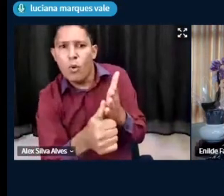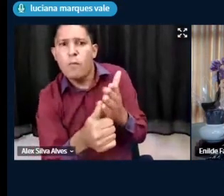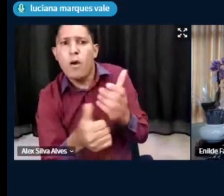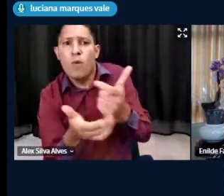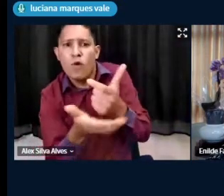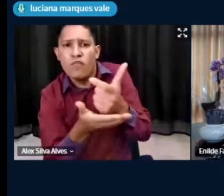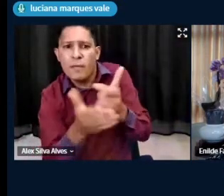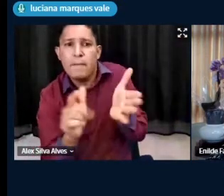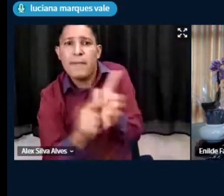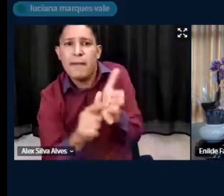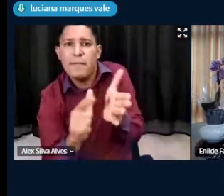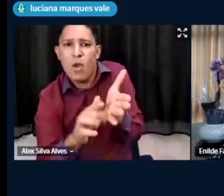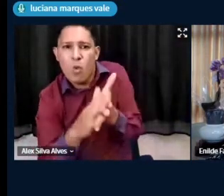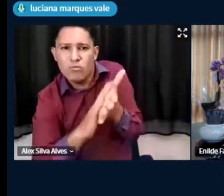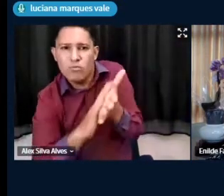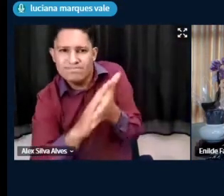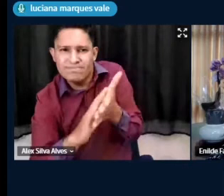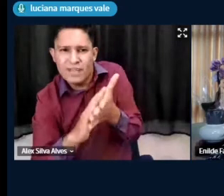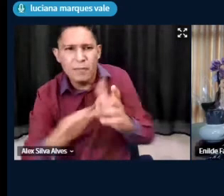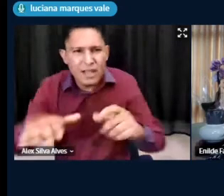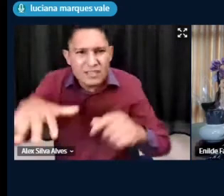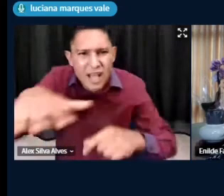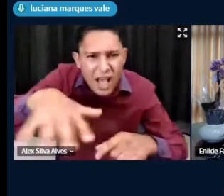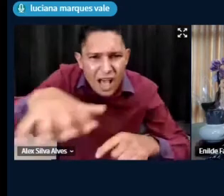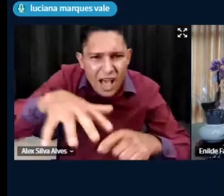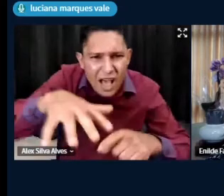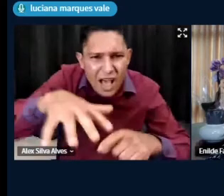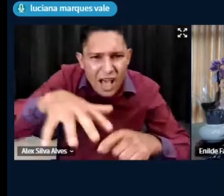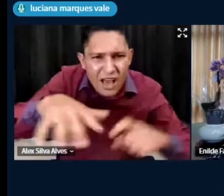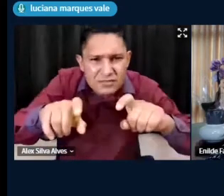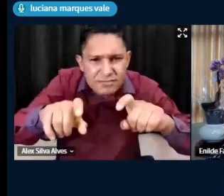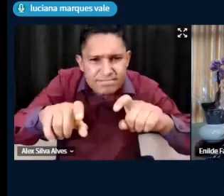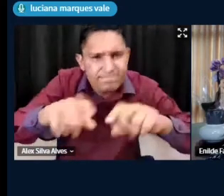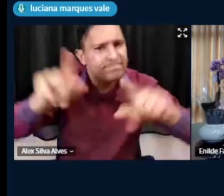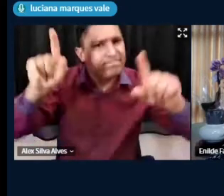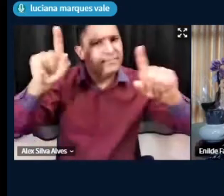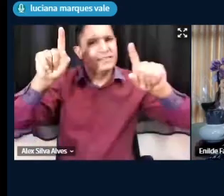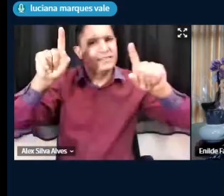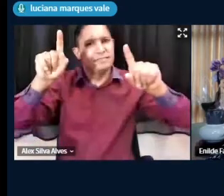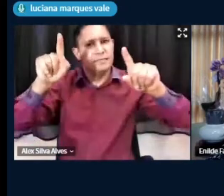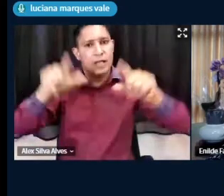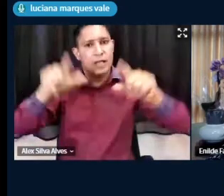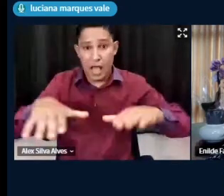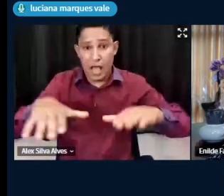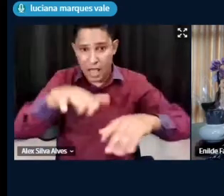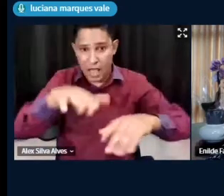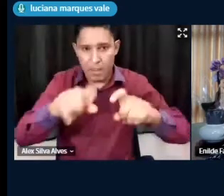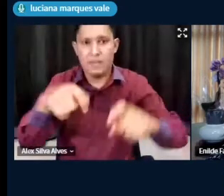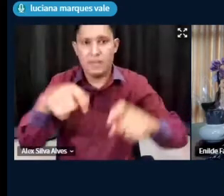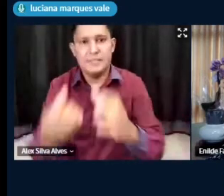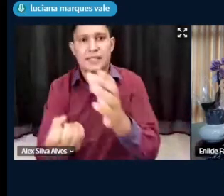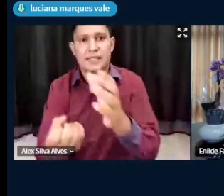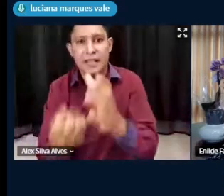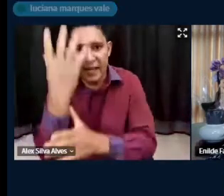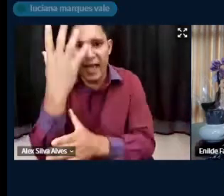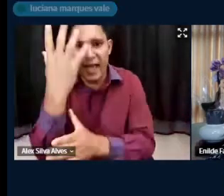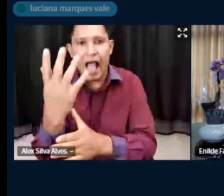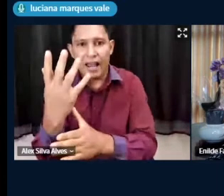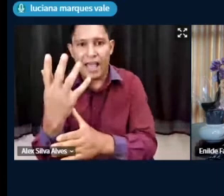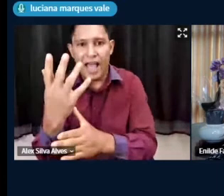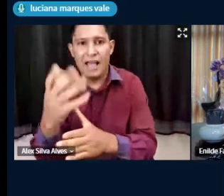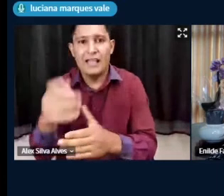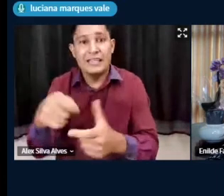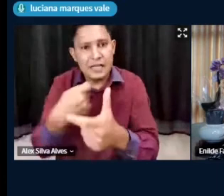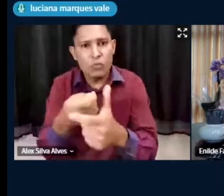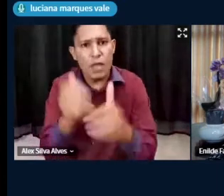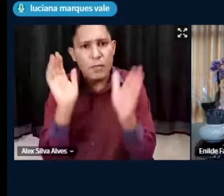apagar texto escrito. Então, se está relacionado ao morfema de papel,